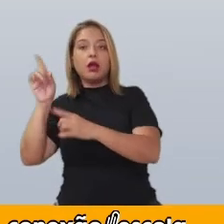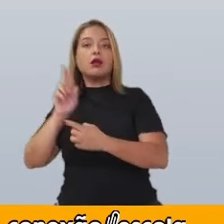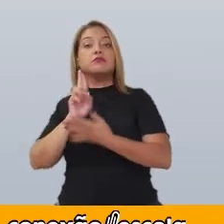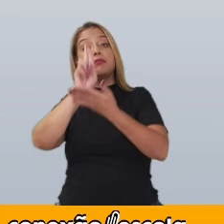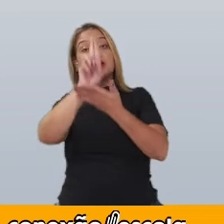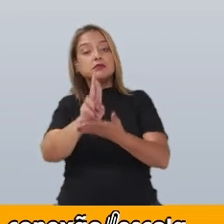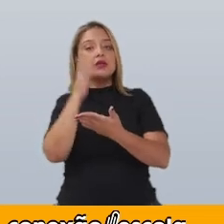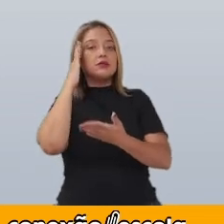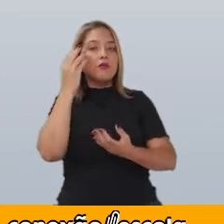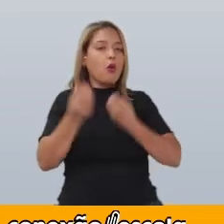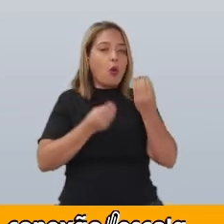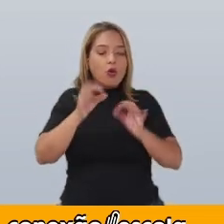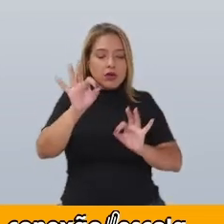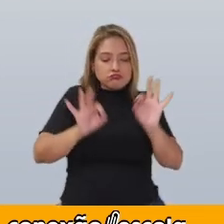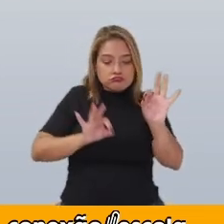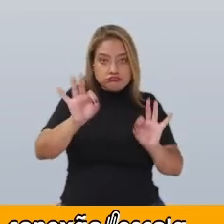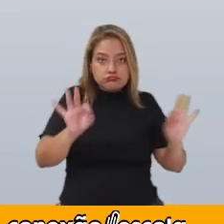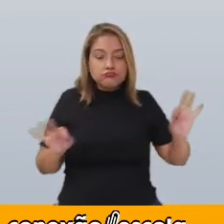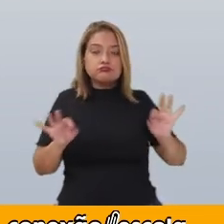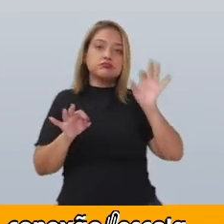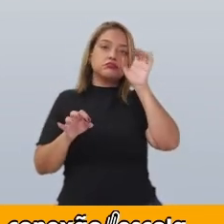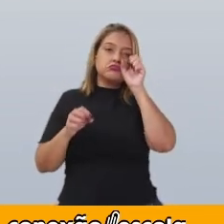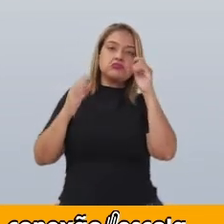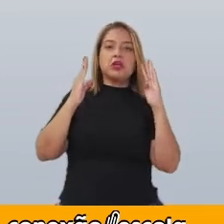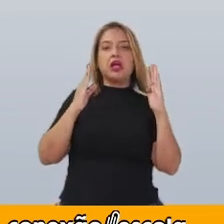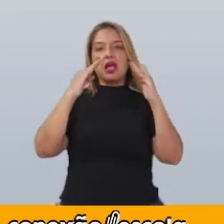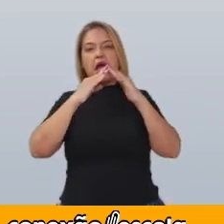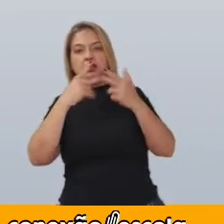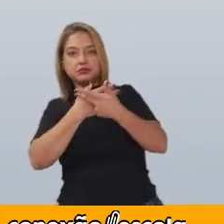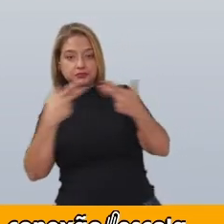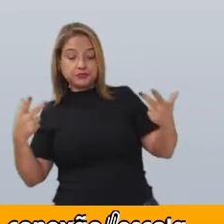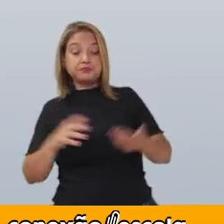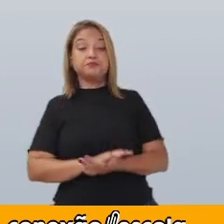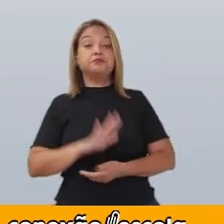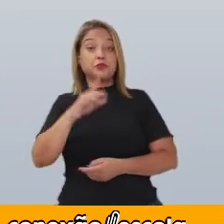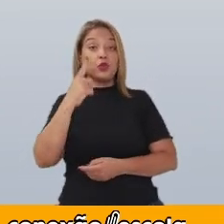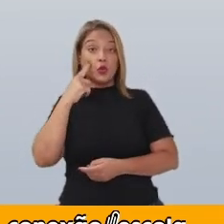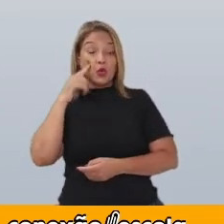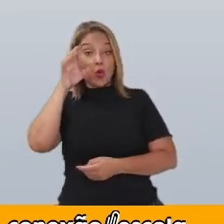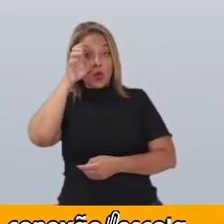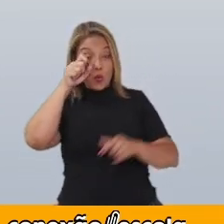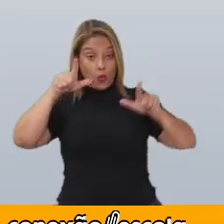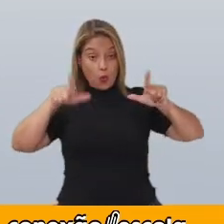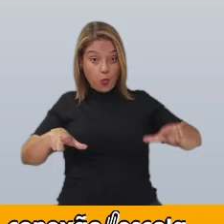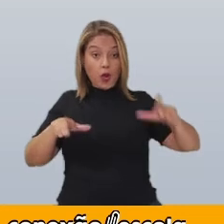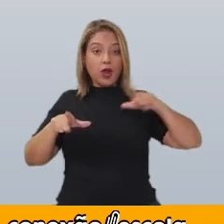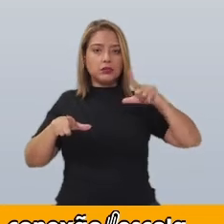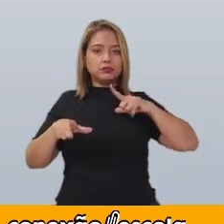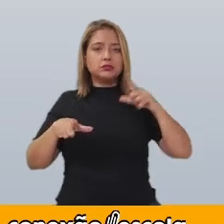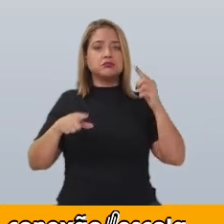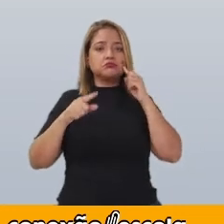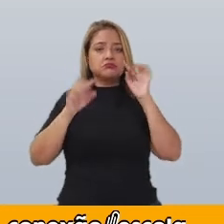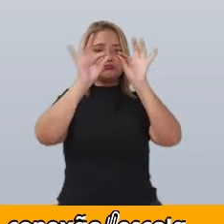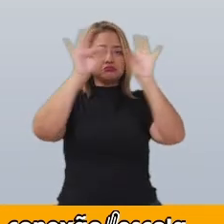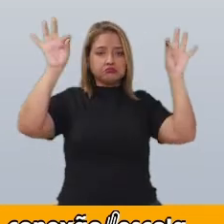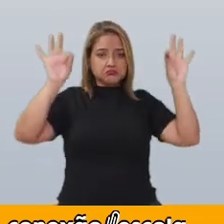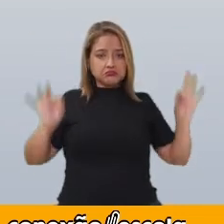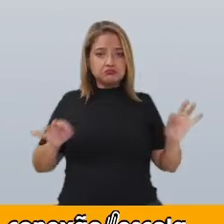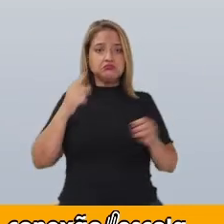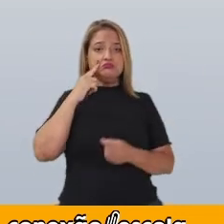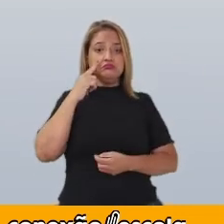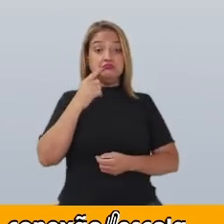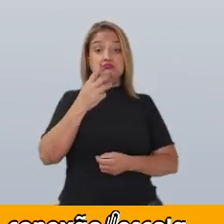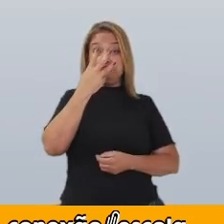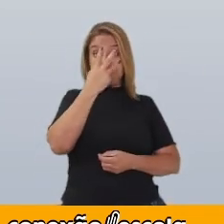um quarto que tem medida de 3 por 3 e um banheiro que tem medida de 1